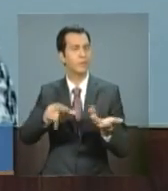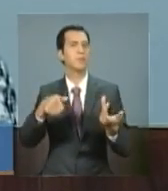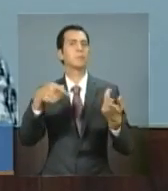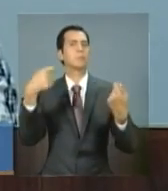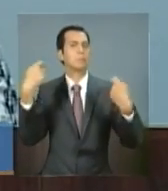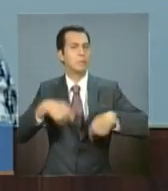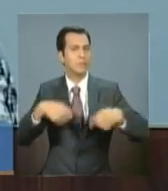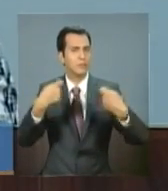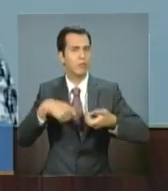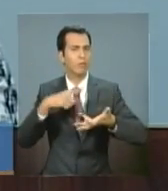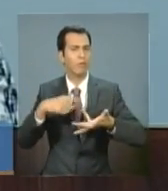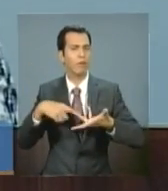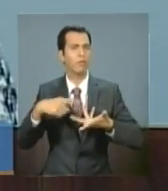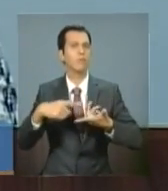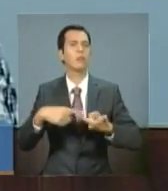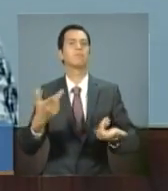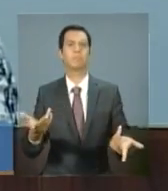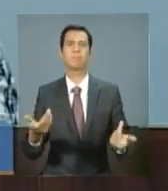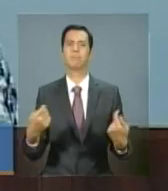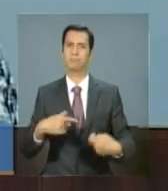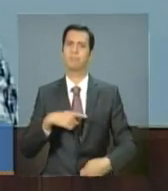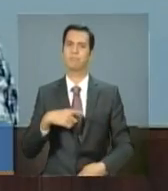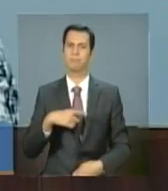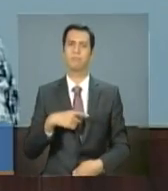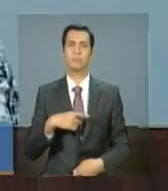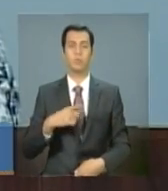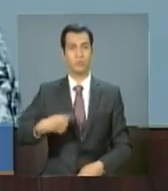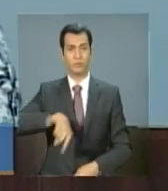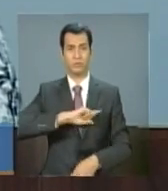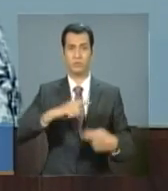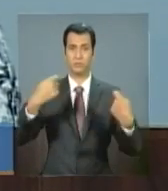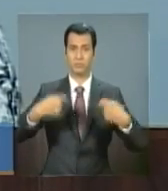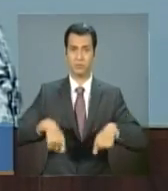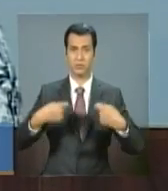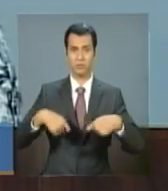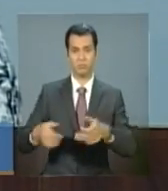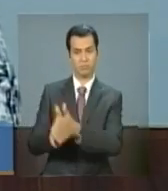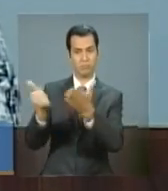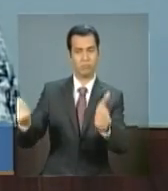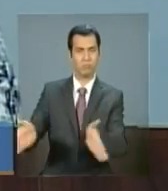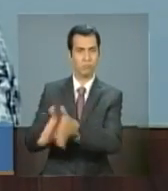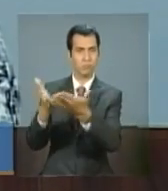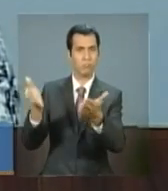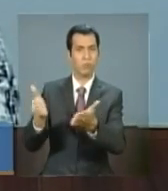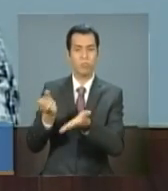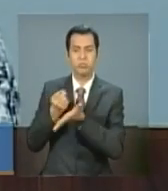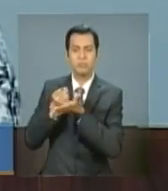enfrentar a situação de extrema pobreza também enfrentando